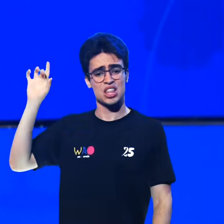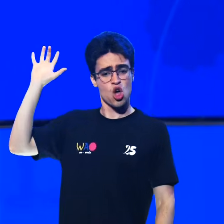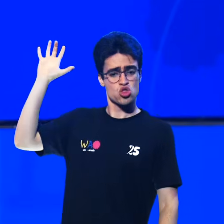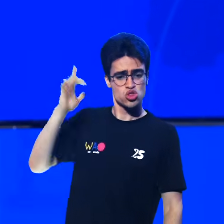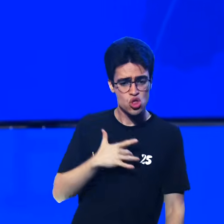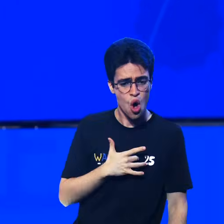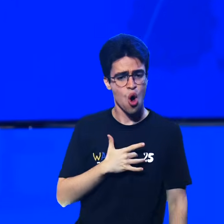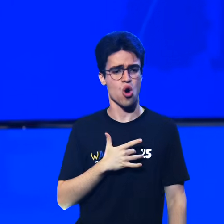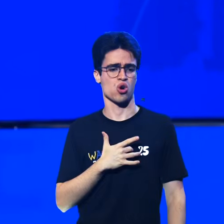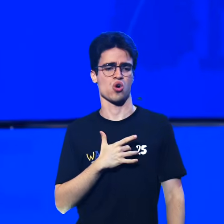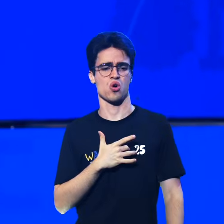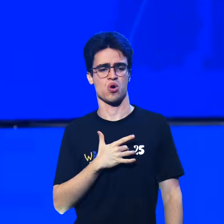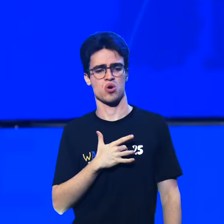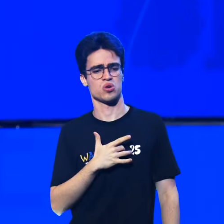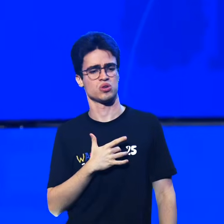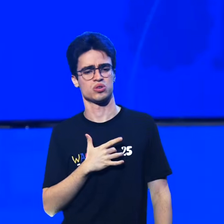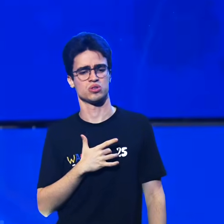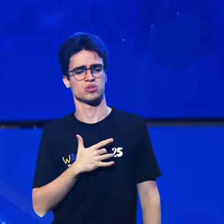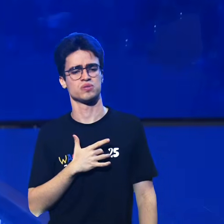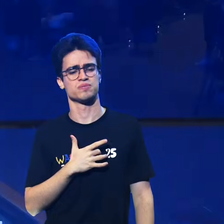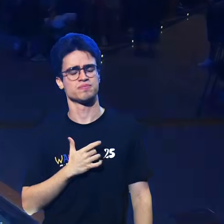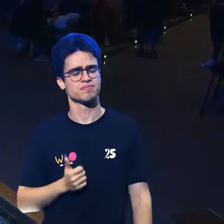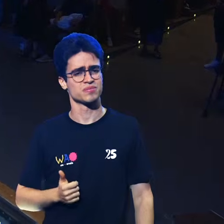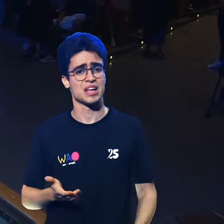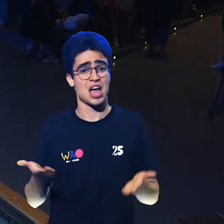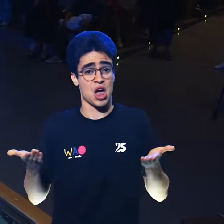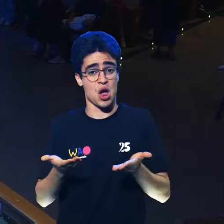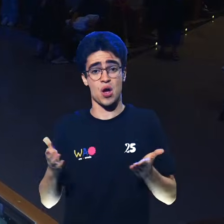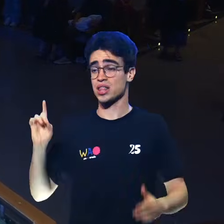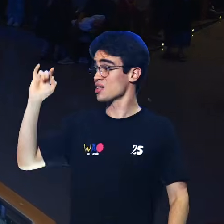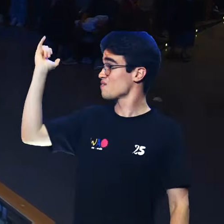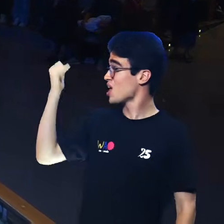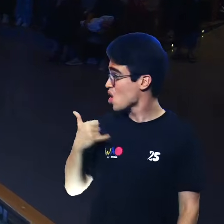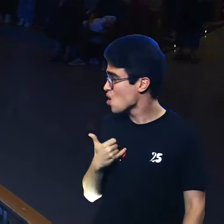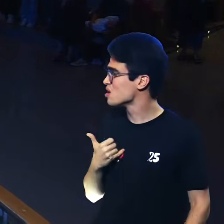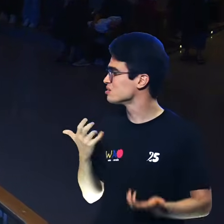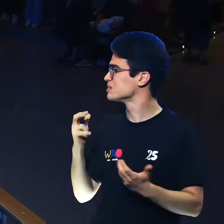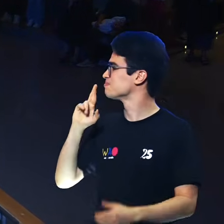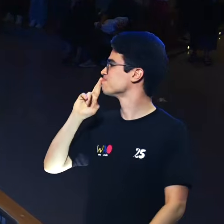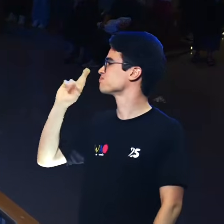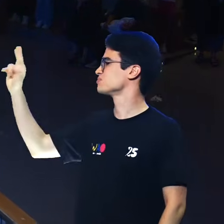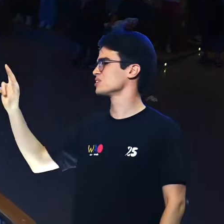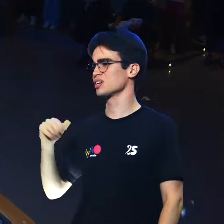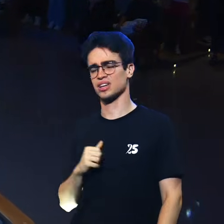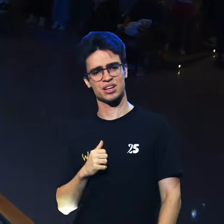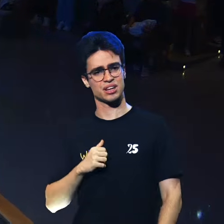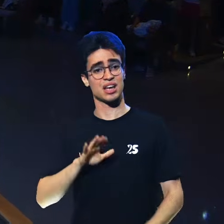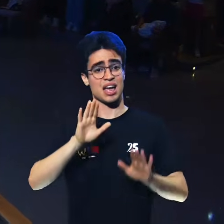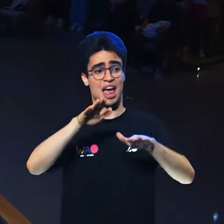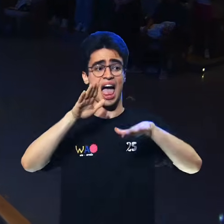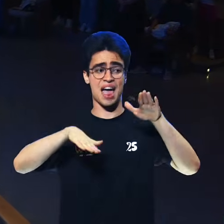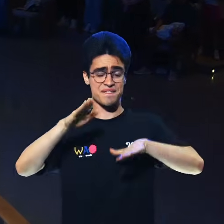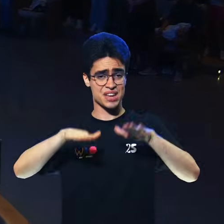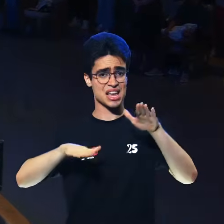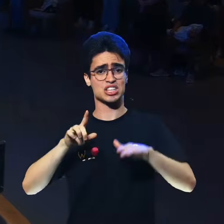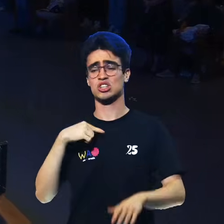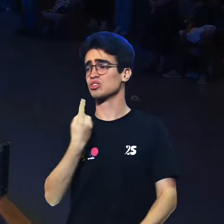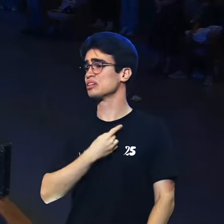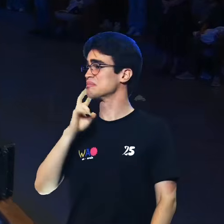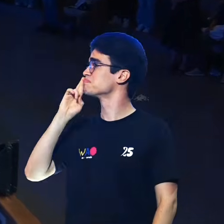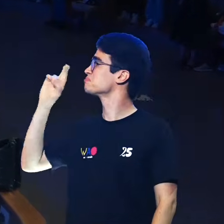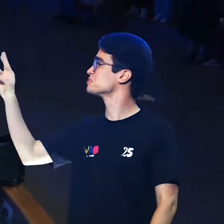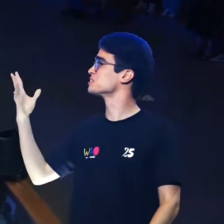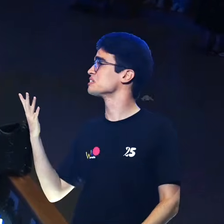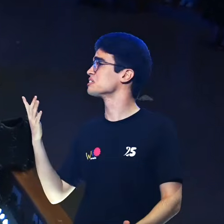tocou, eu quero responder essa palavra. Sabe, irmãos, algumas vezes nós respondemos só pelo fato